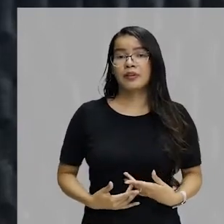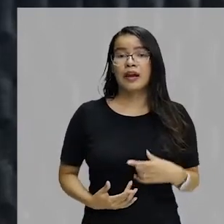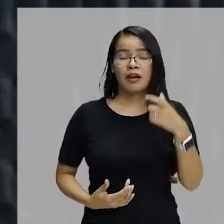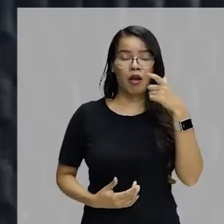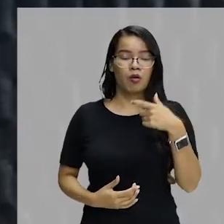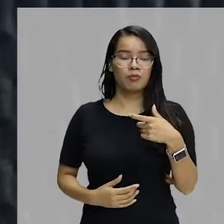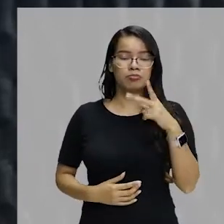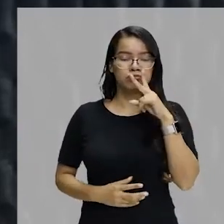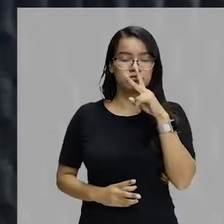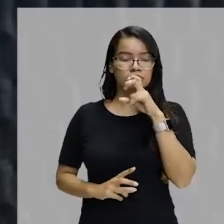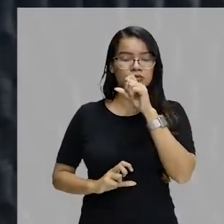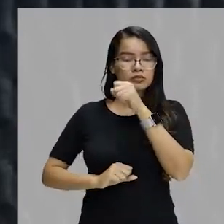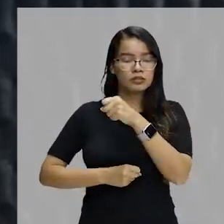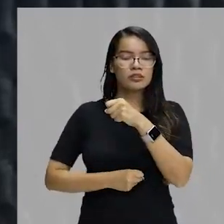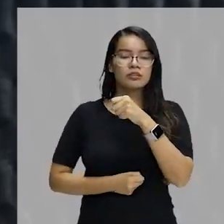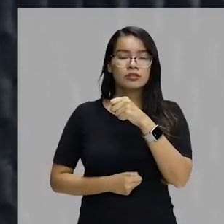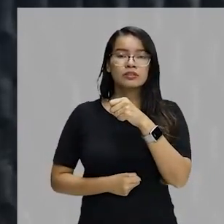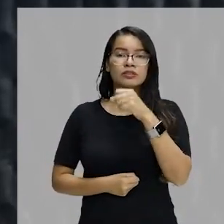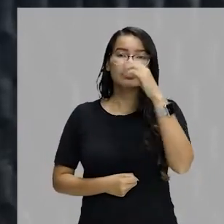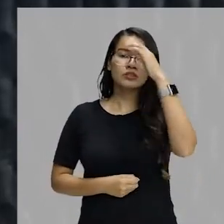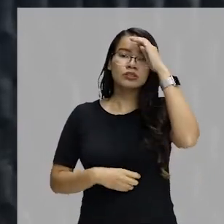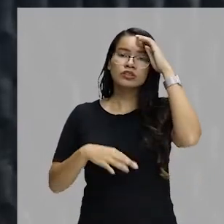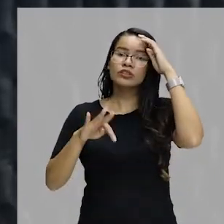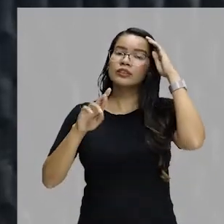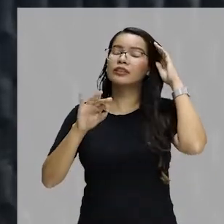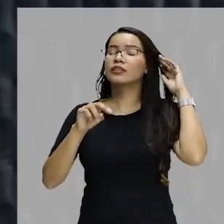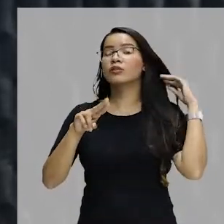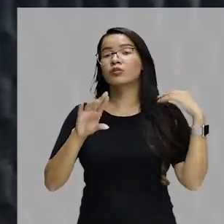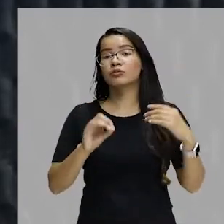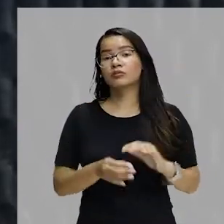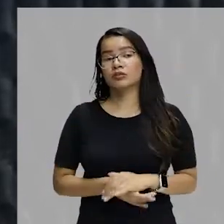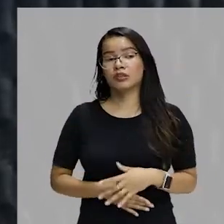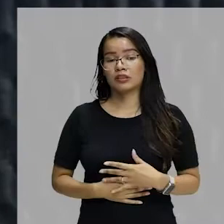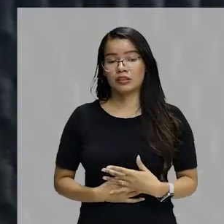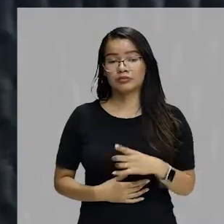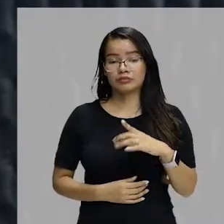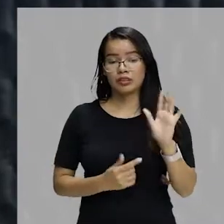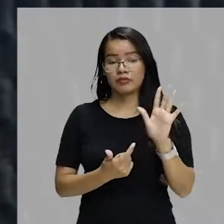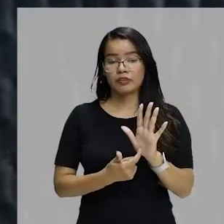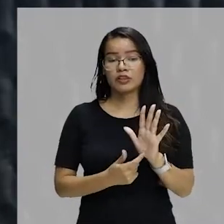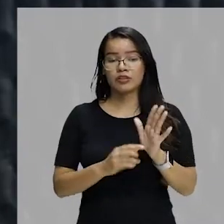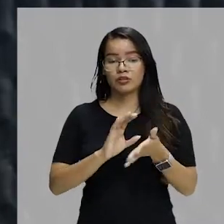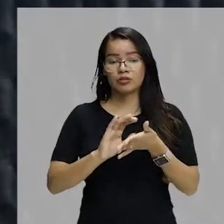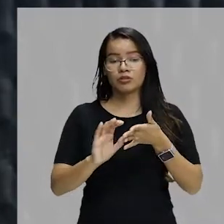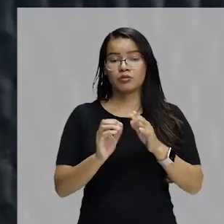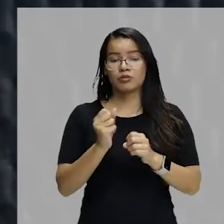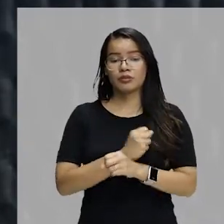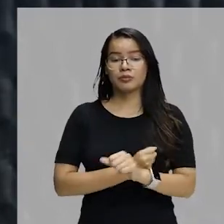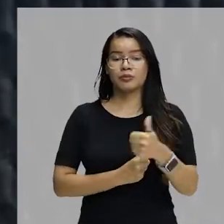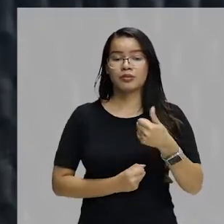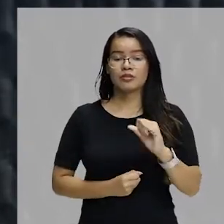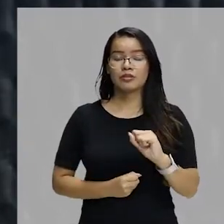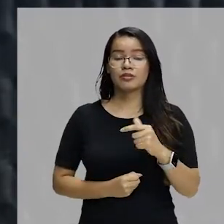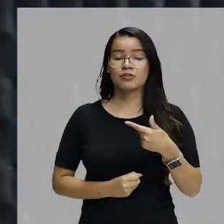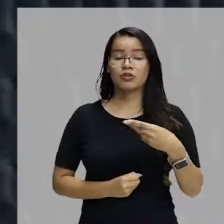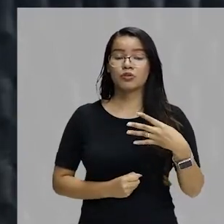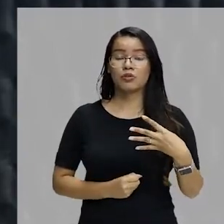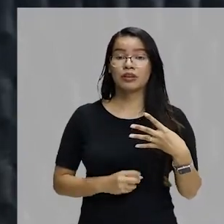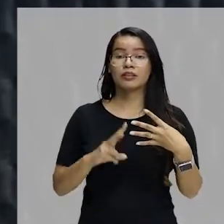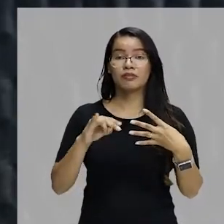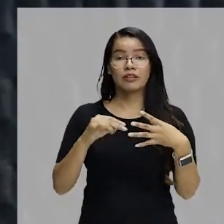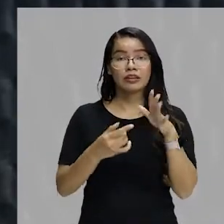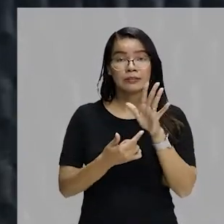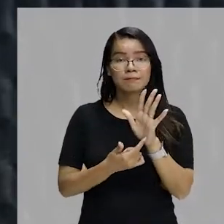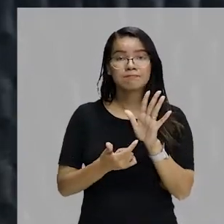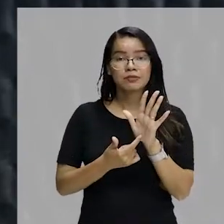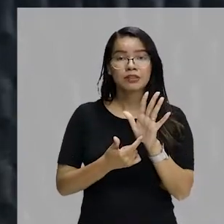poder despótico, ele é um poder tirano, certo? Então, está aqui a Constituição de 1824, que acaba reforçando que o